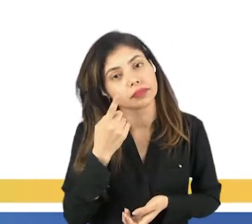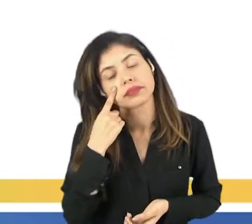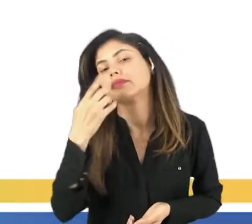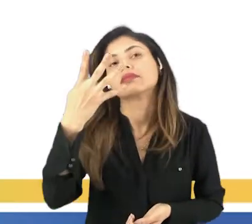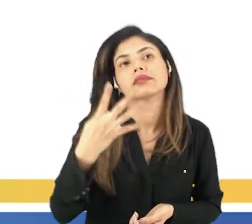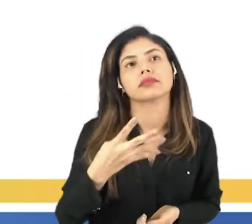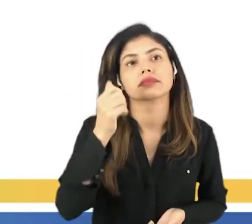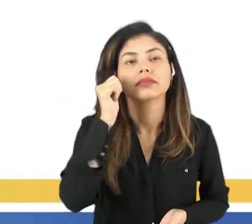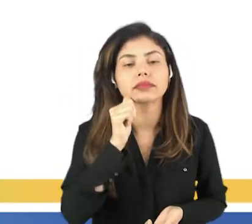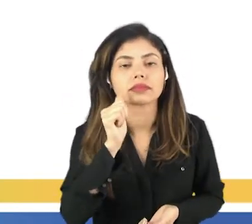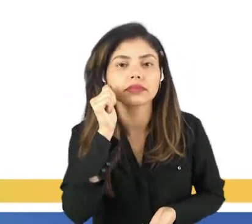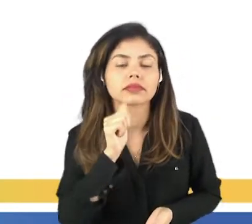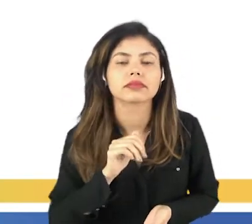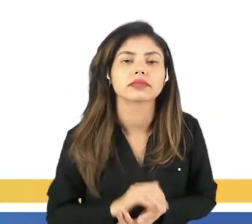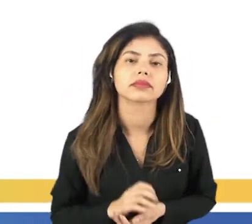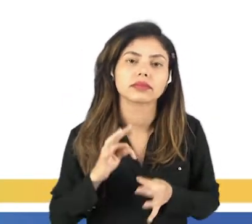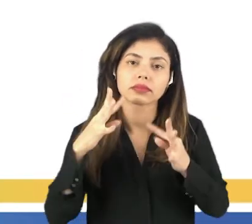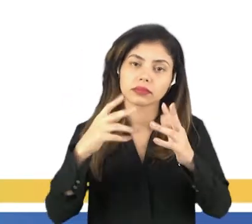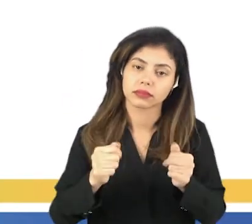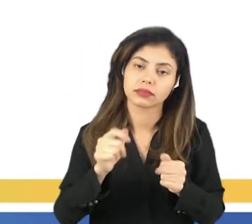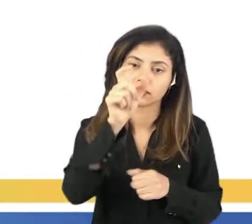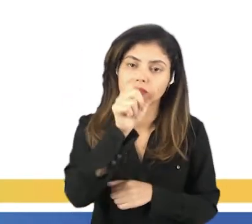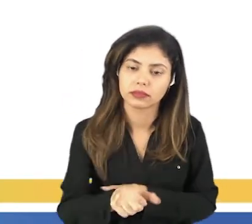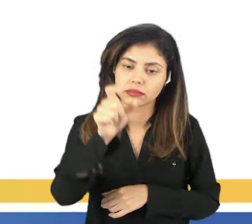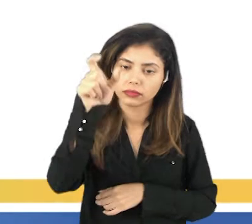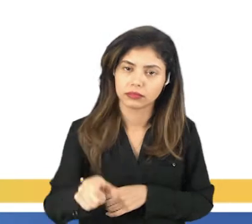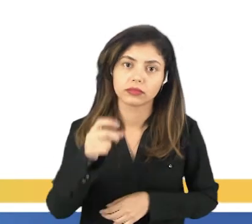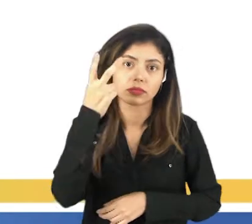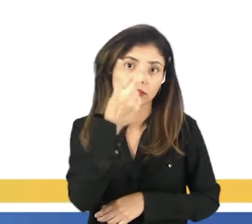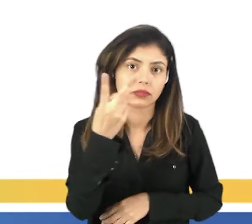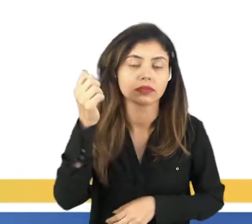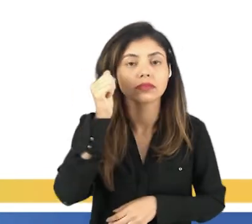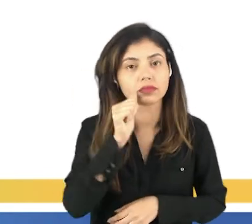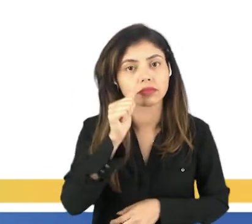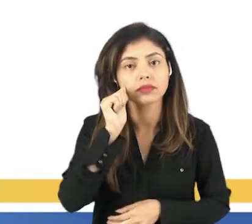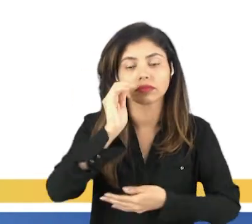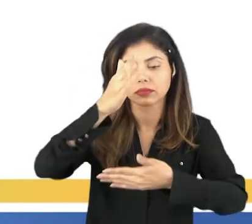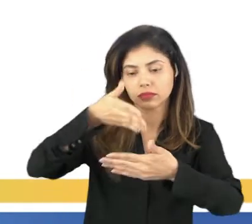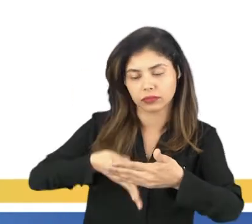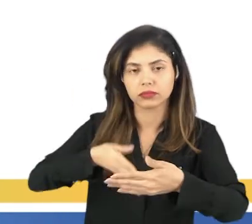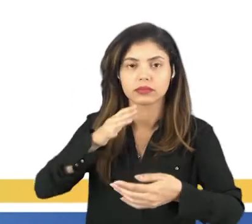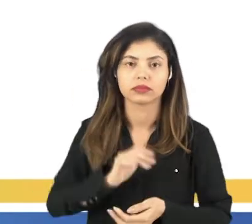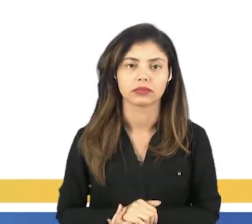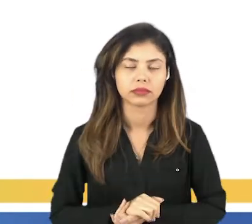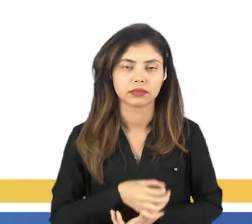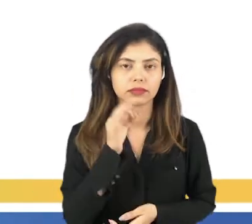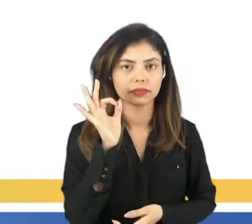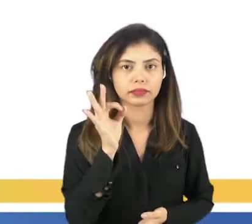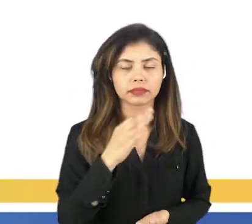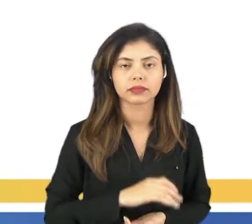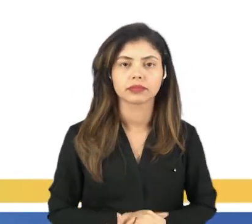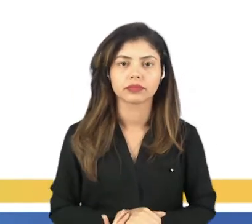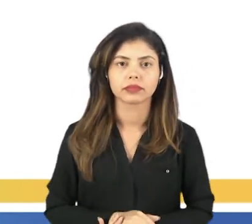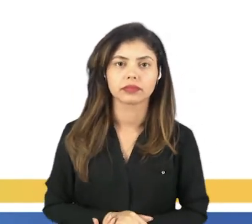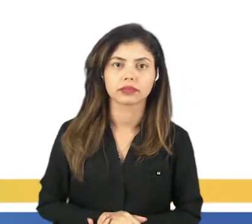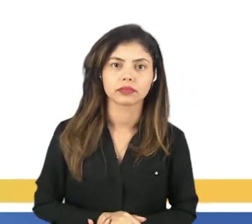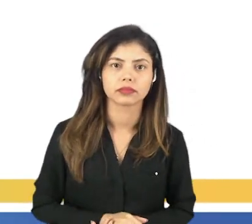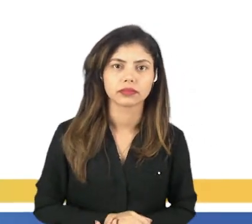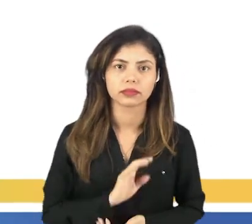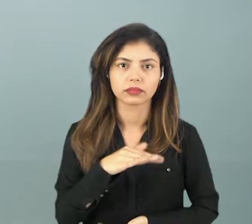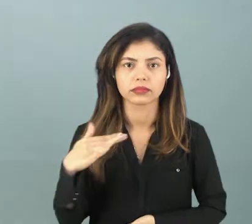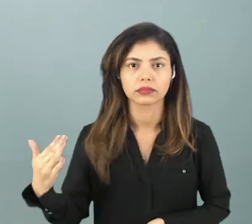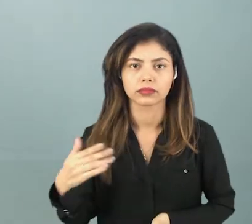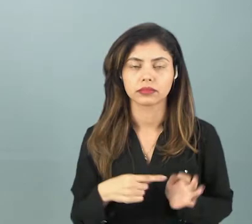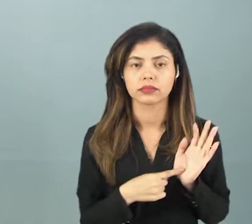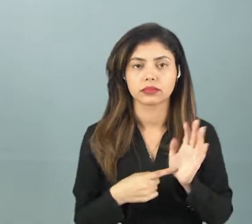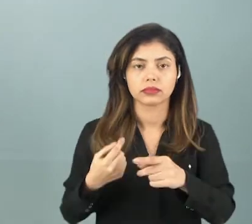4 meninas. 4 no total de personagens e 2 meninas. Eu tenho a metade aí, certinho? Mas quando a gente vai